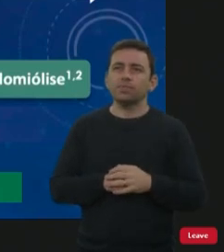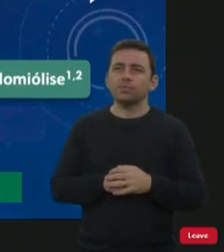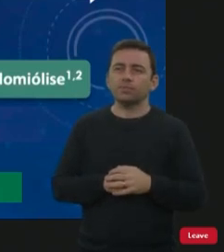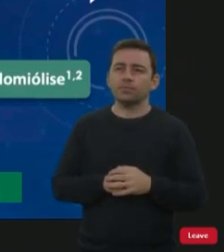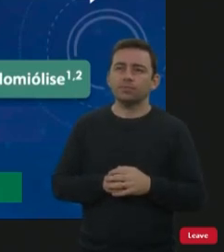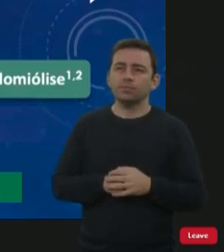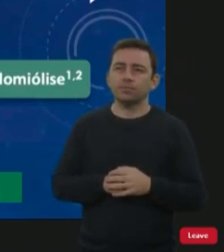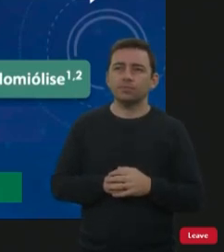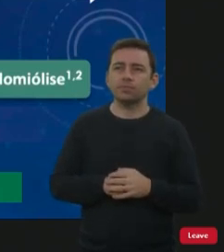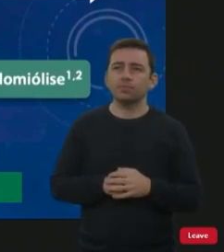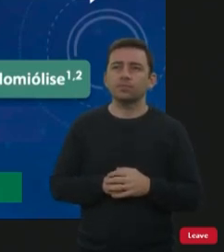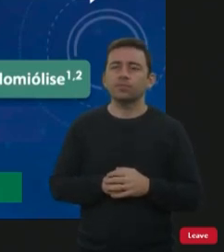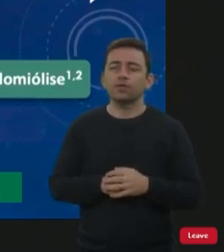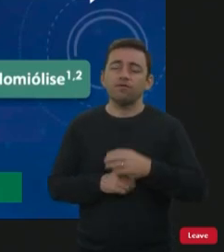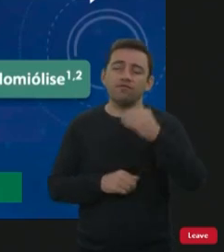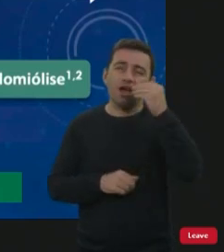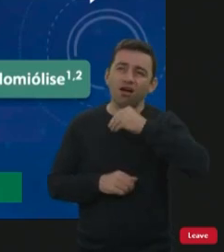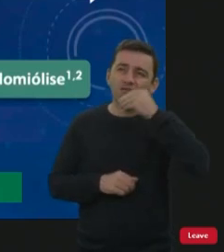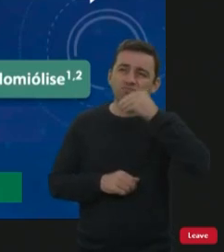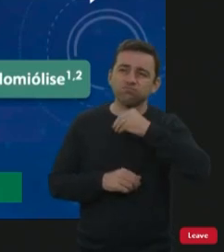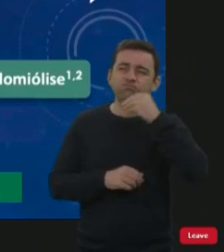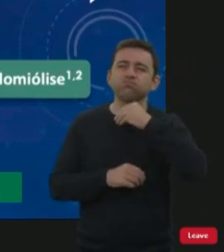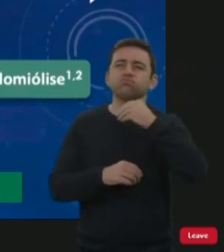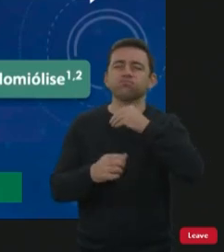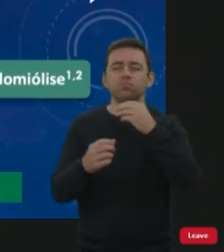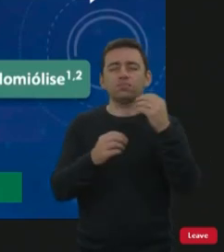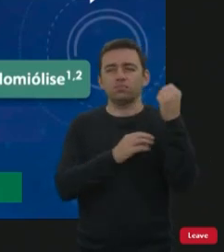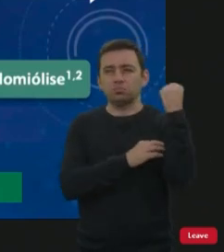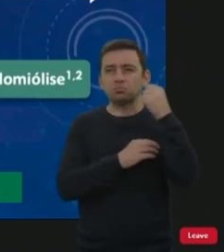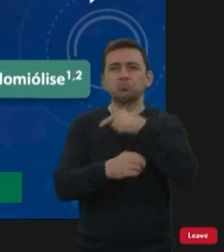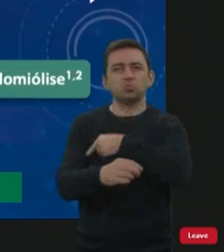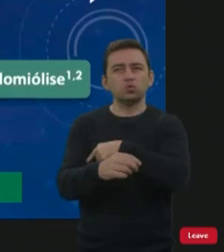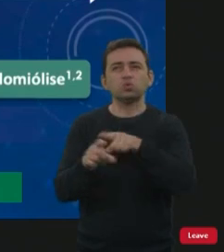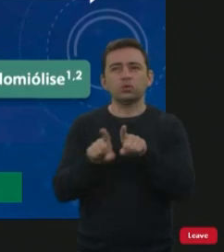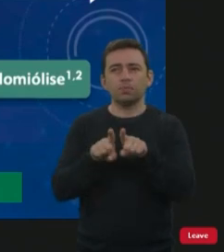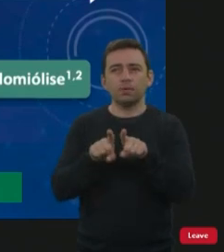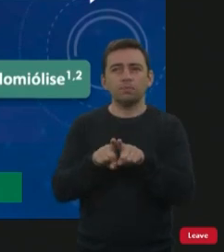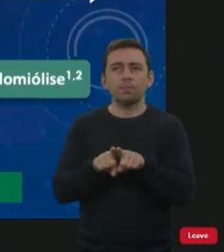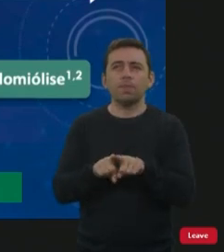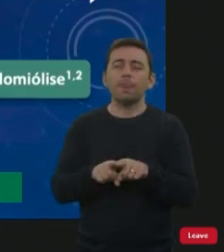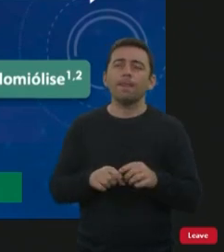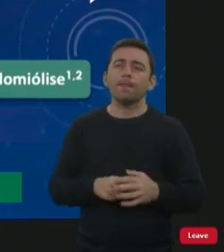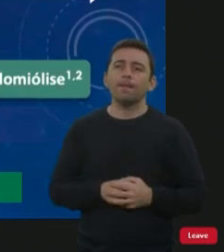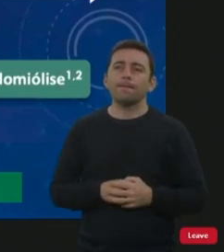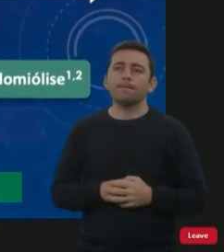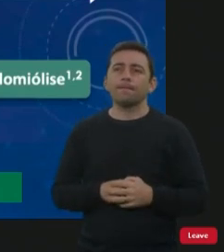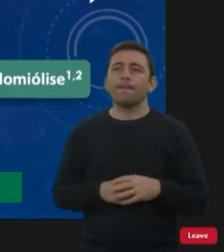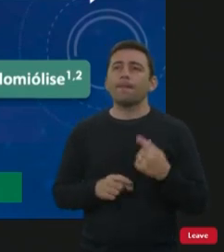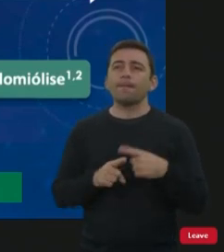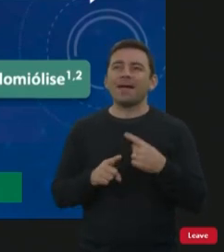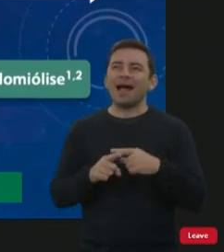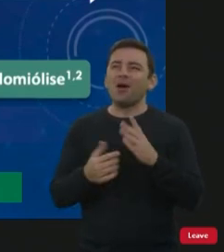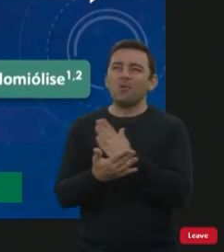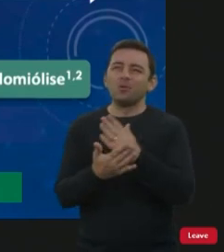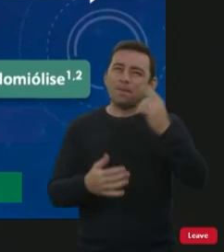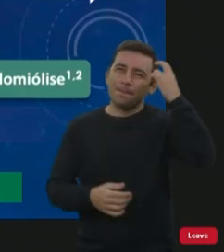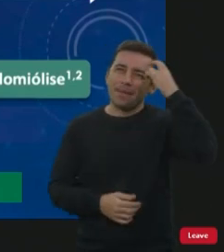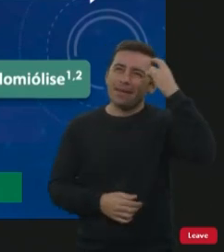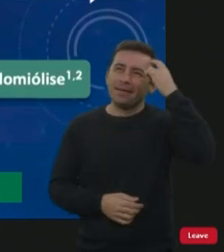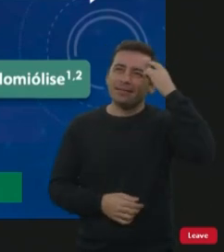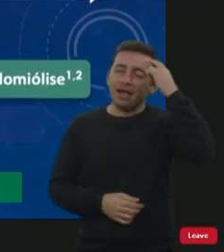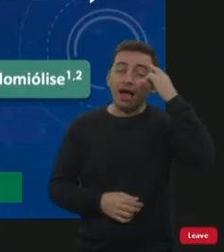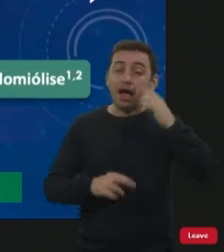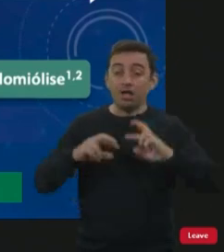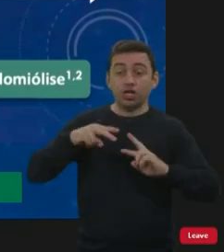fraqueza muscular. Isso é importante também, tá? porque normalmente a gente tende a achar que as doenças genéticas são